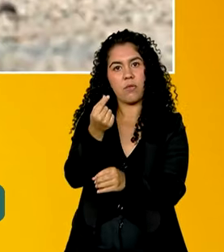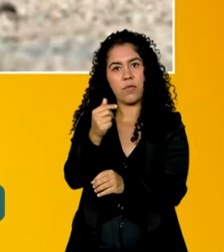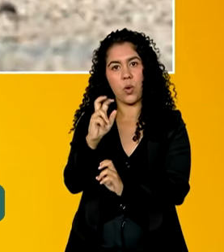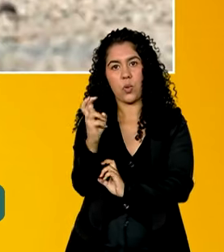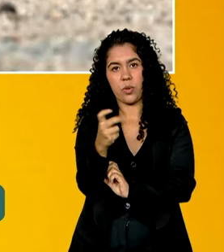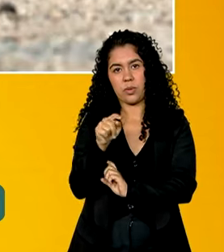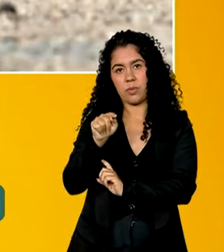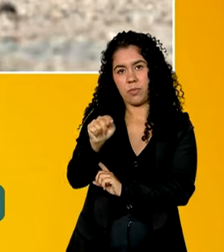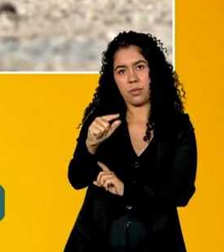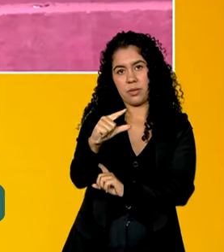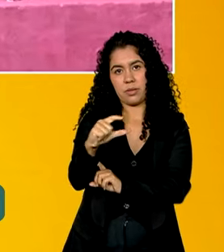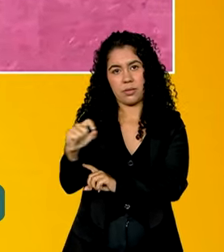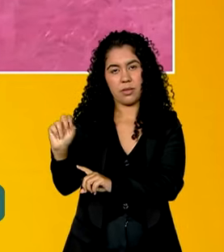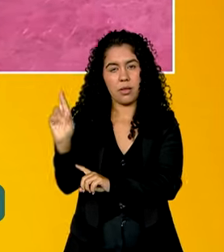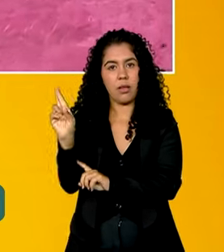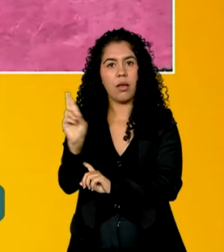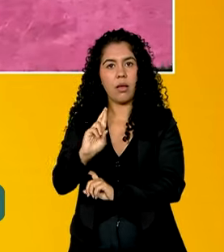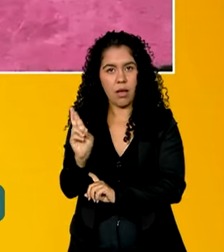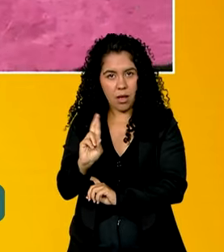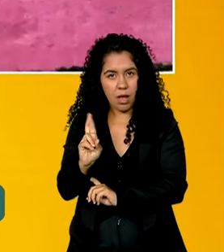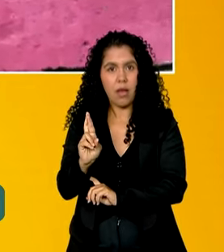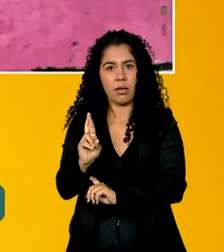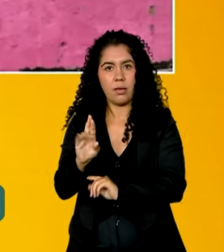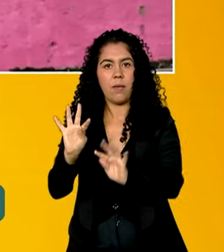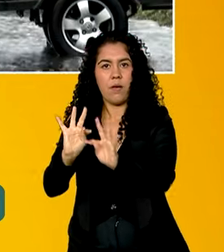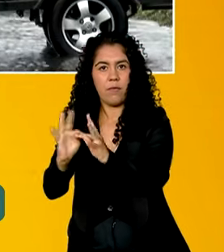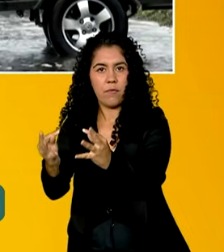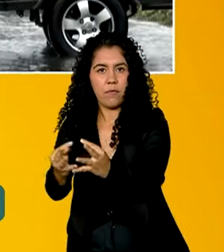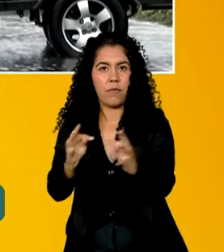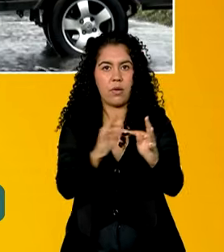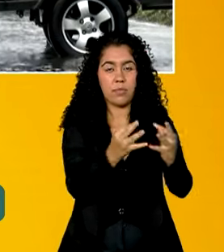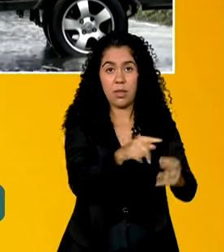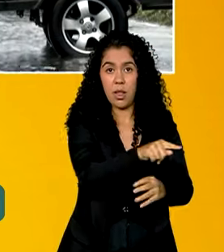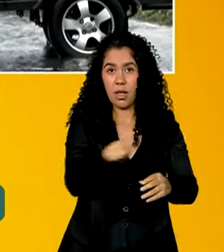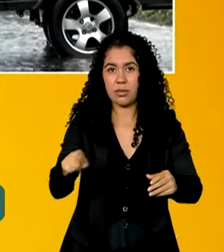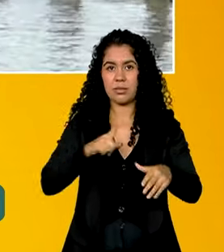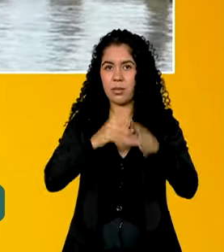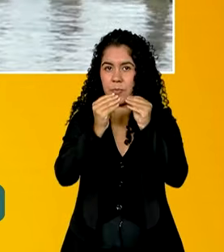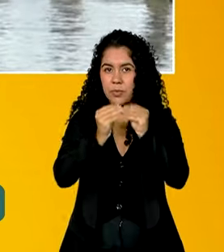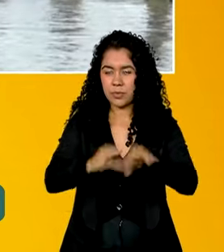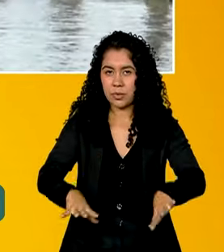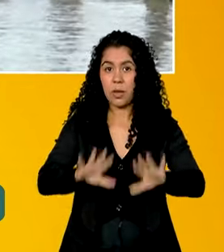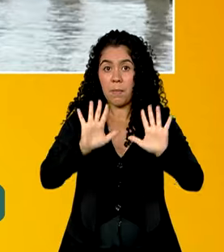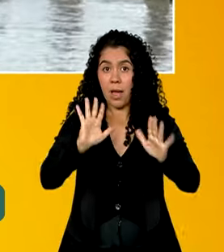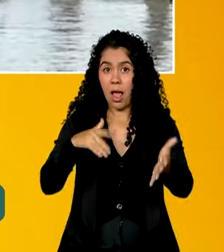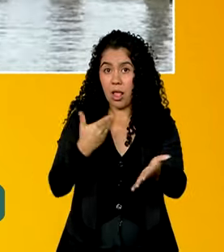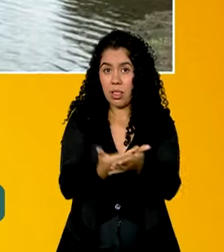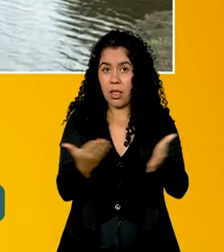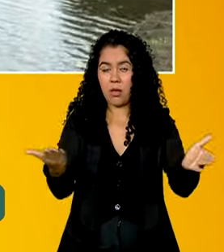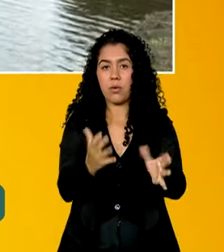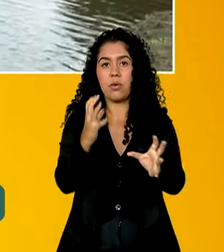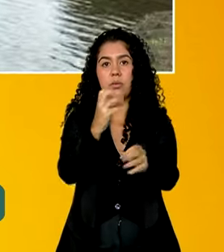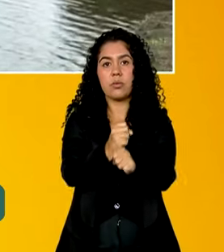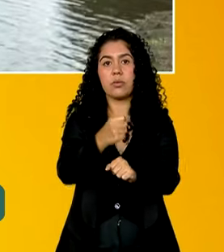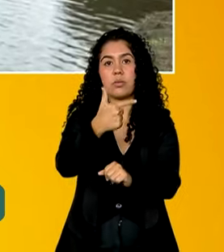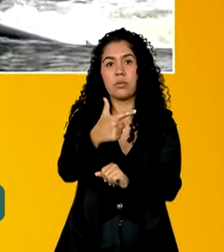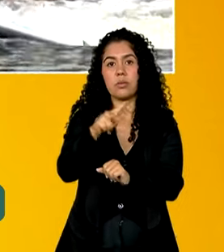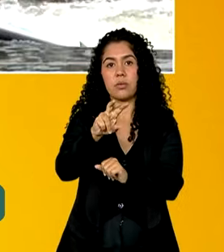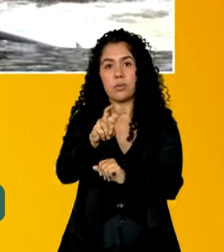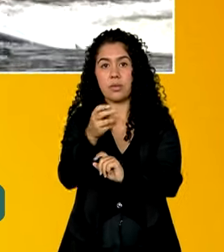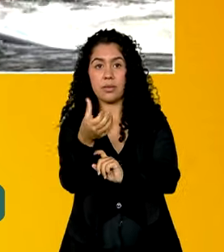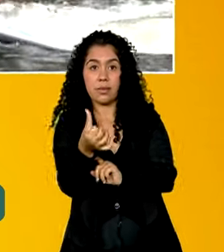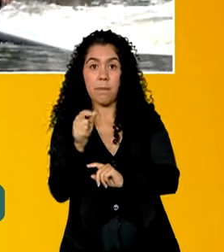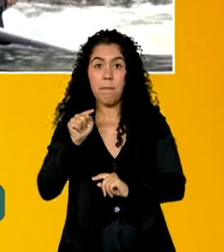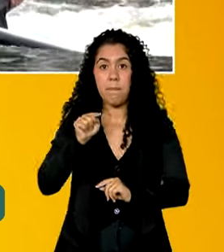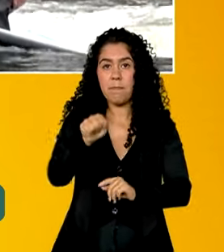de R$ 5.100 para cada família atingida. Olha, até o momento, 256 mil